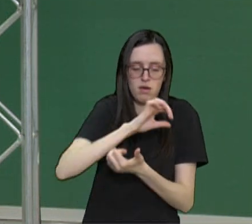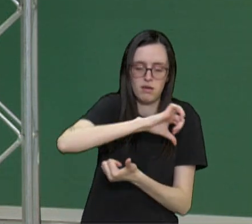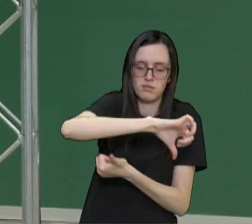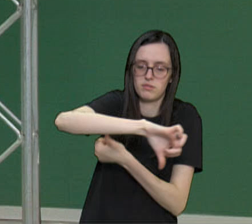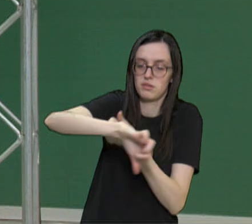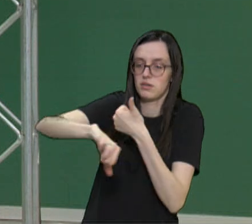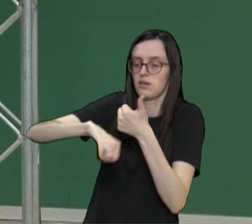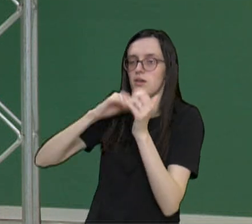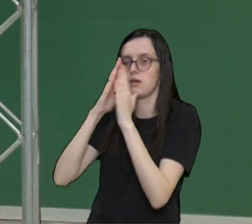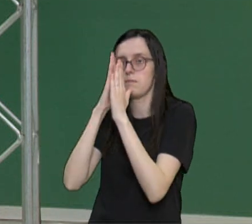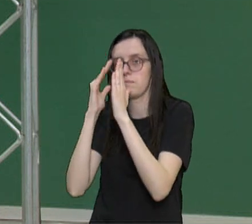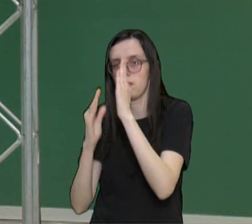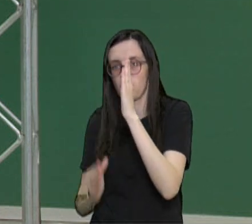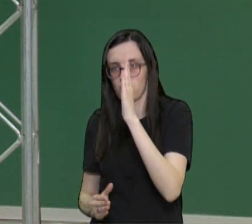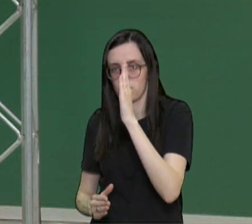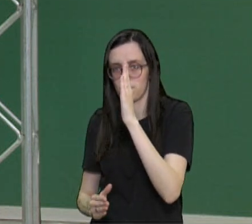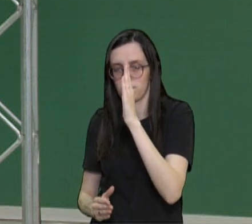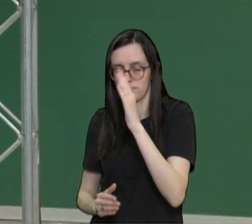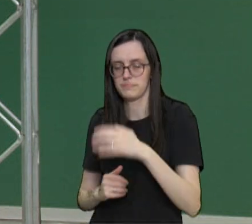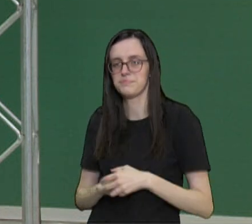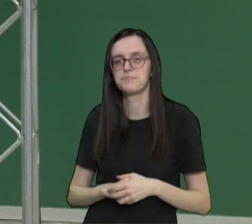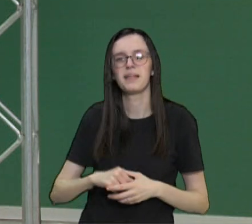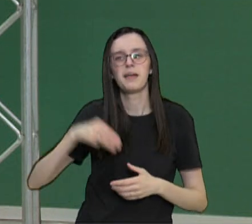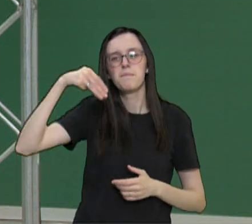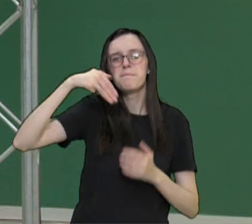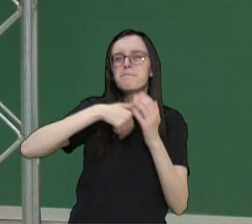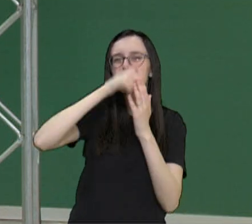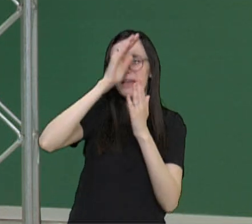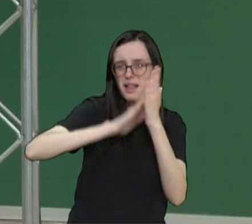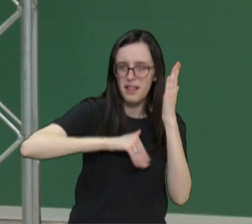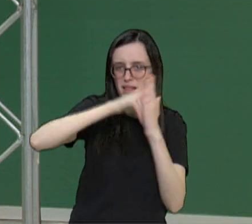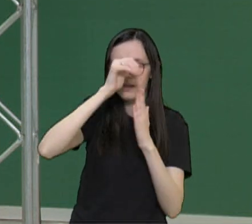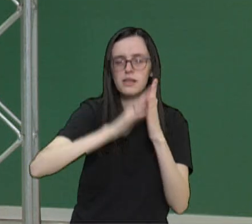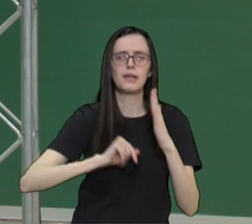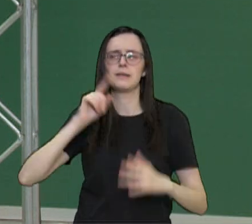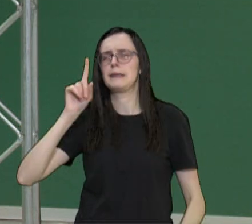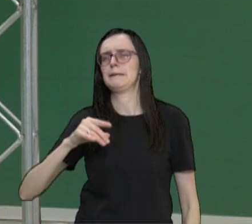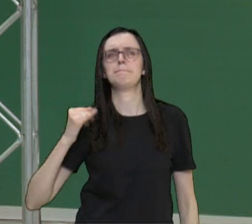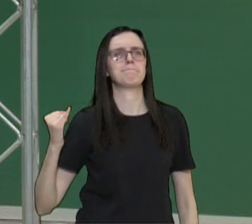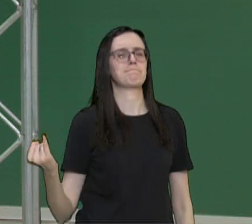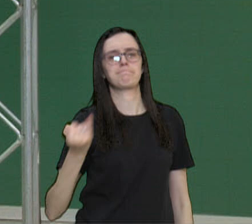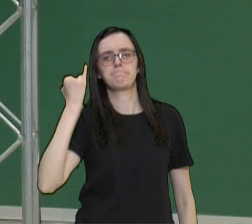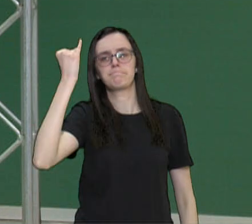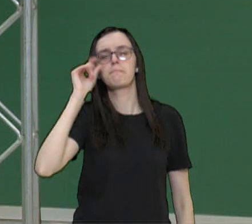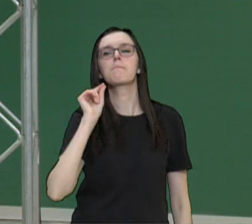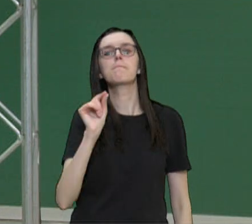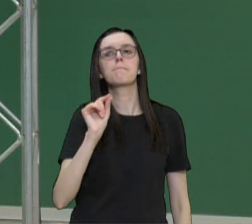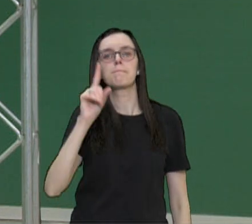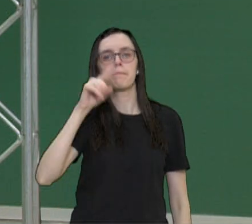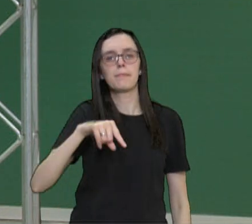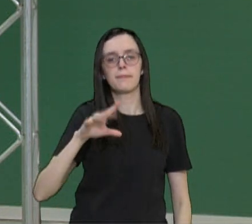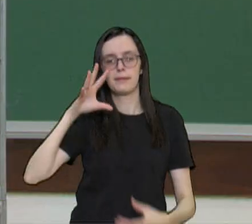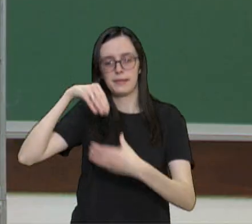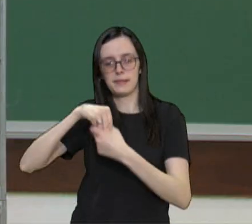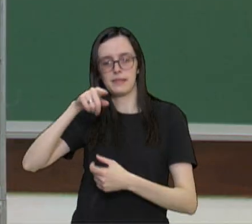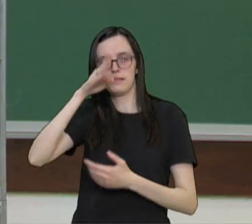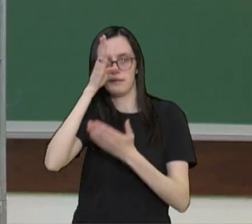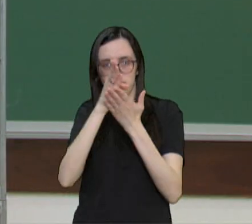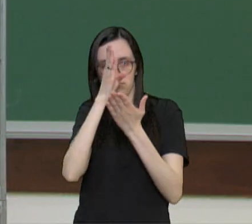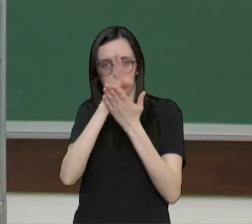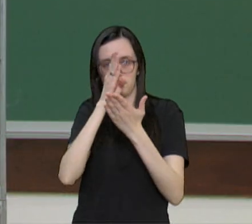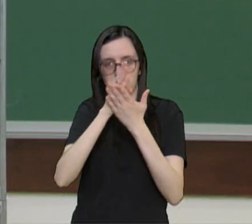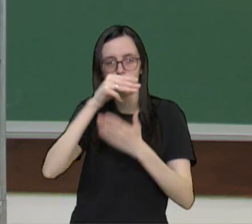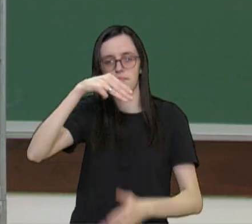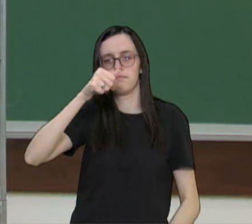para o excesso. O Michelangelo foi considerado um grande precursor do maneirismo, né? Porque ele